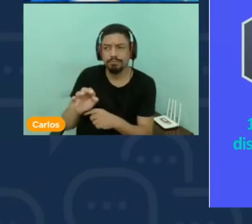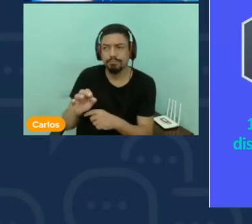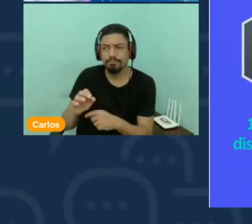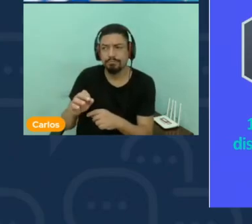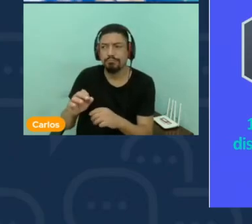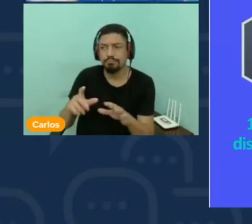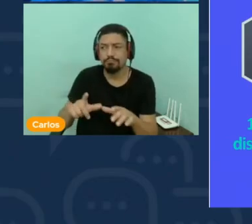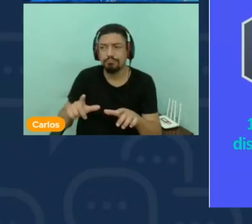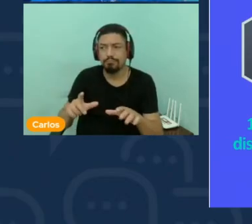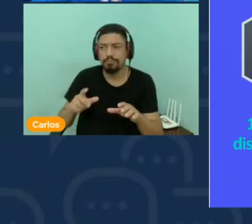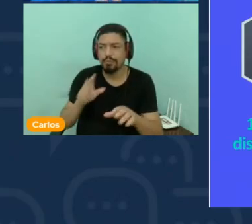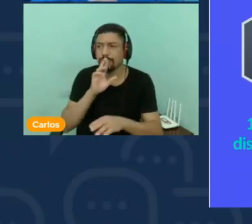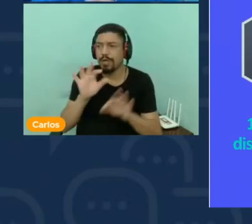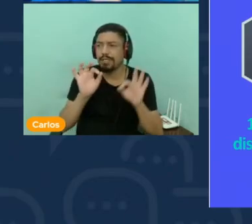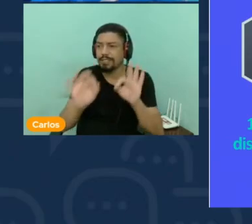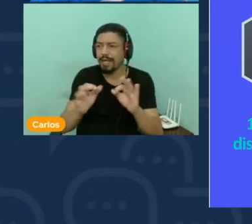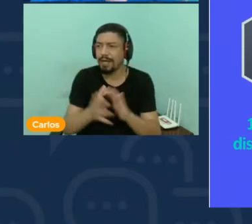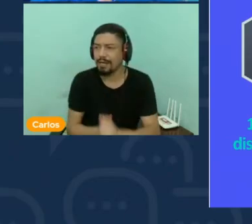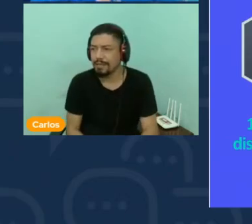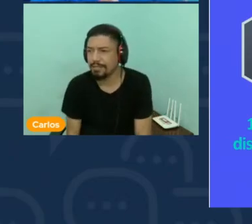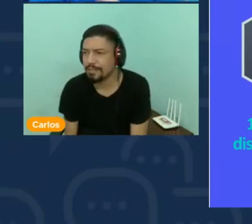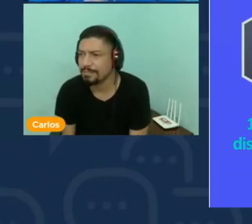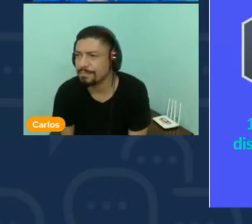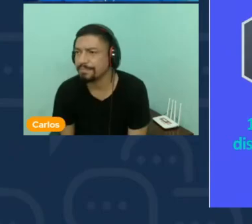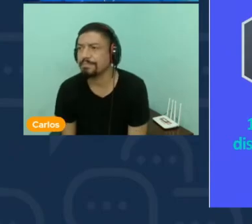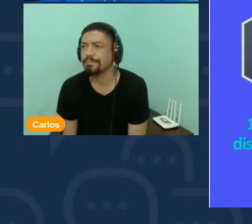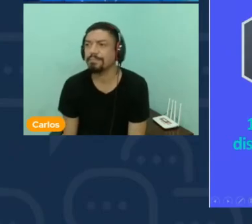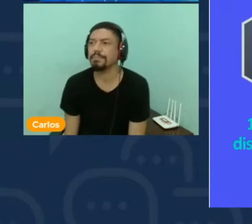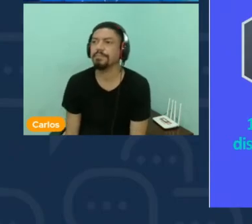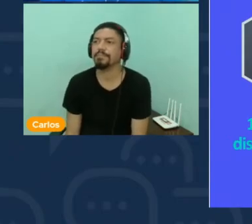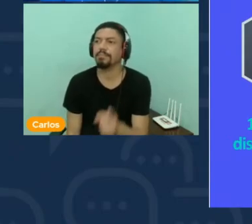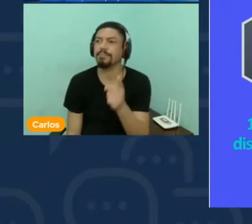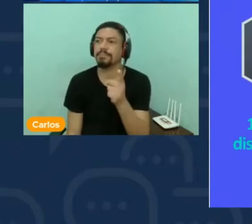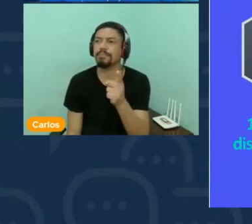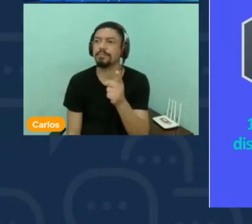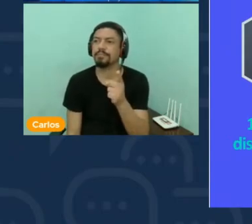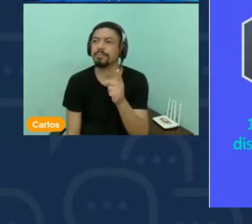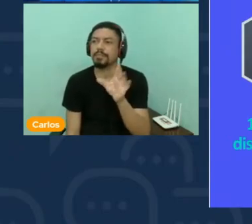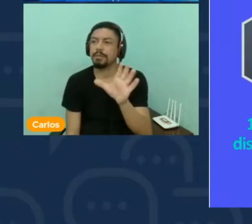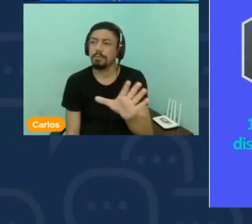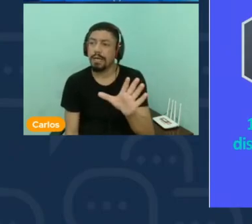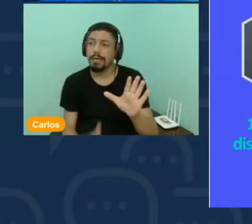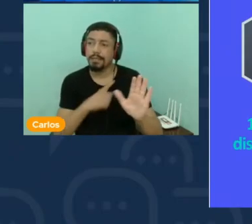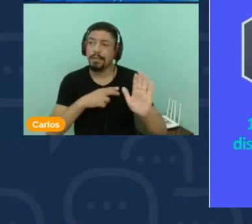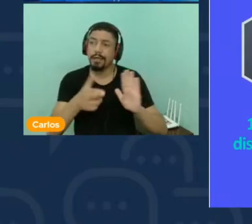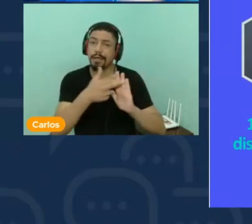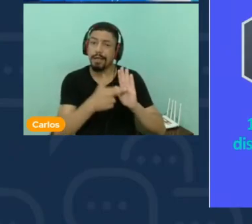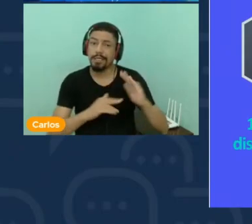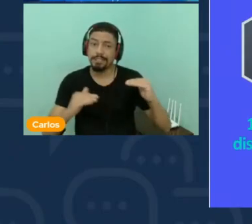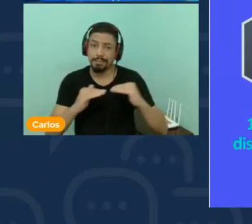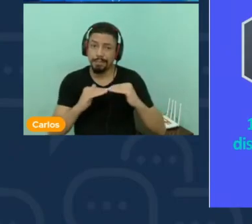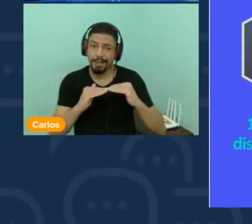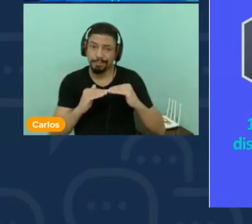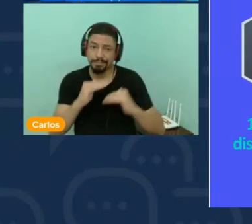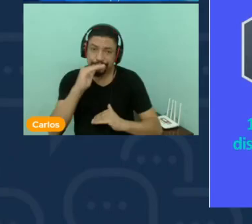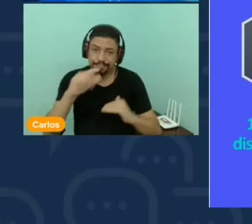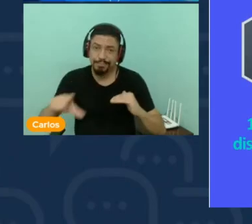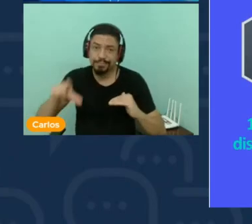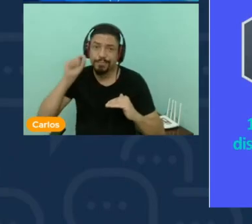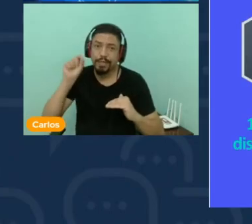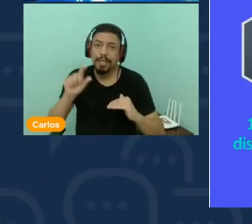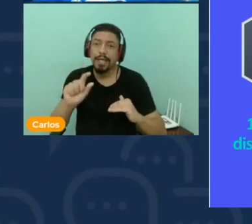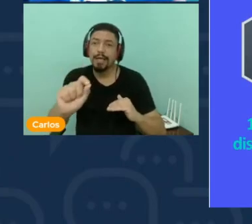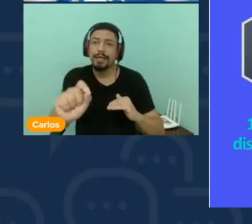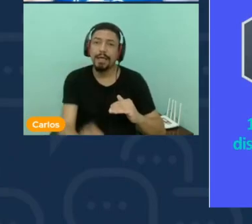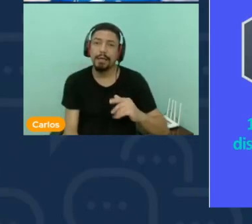requisitos, estarem dentro desses 4 requisitos. Então, nós temos critérios de desempate. Quais são os critérios de